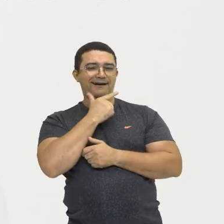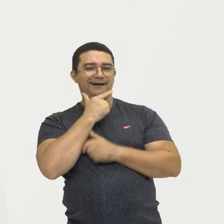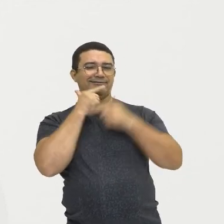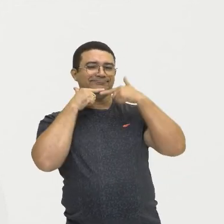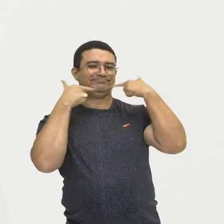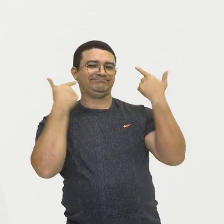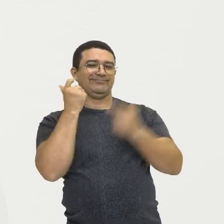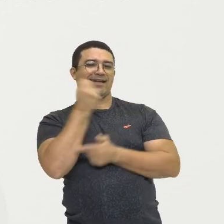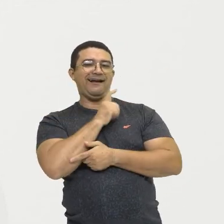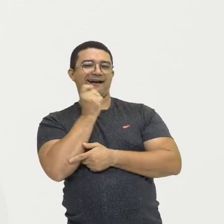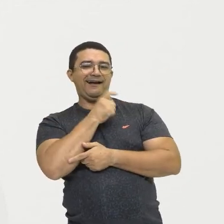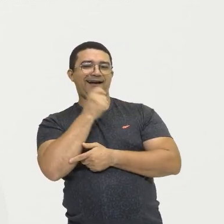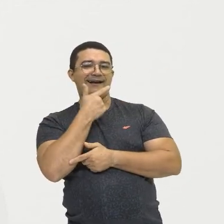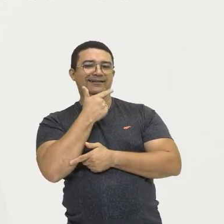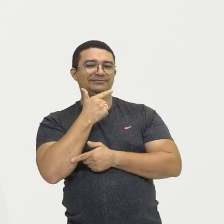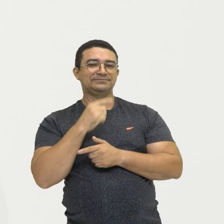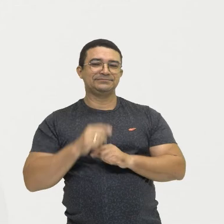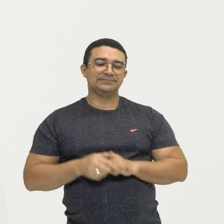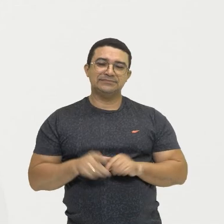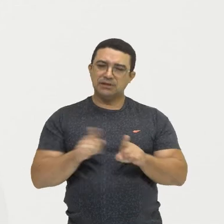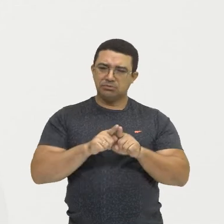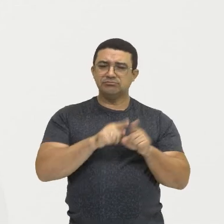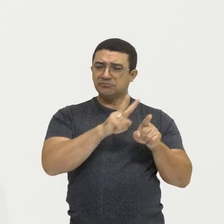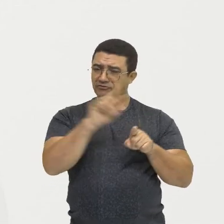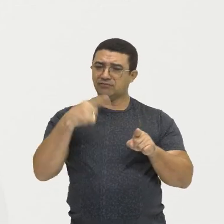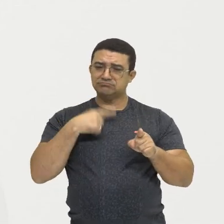né? Você vai compreender um pouco melhor, elas têm